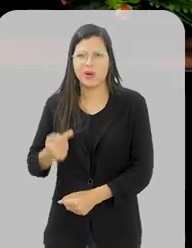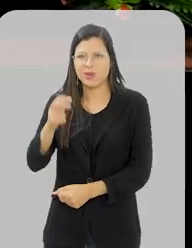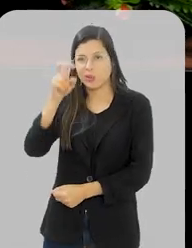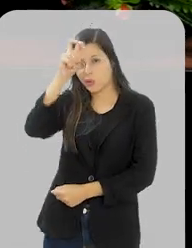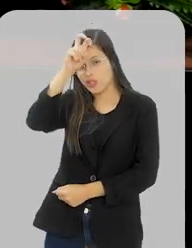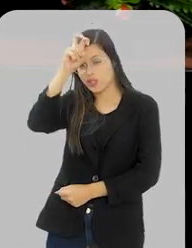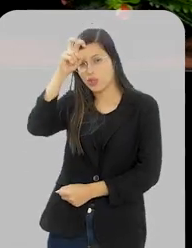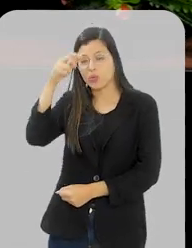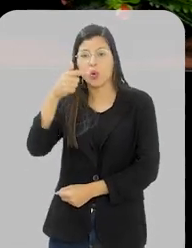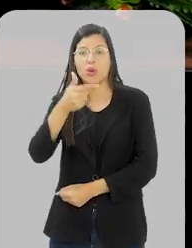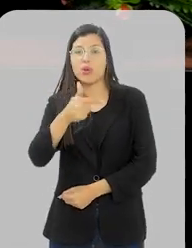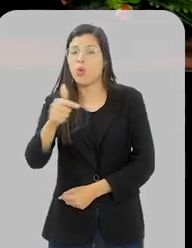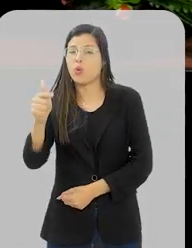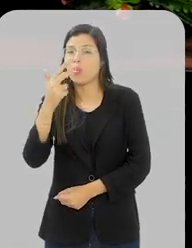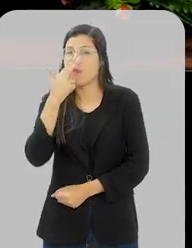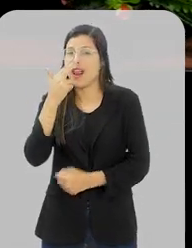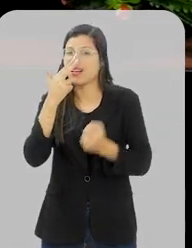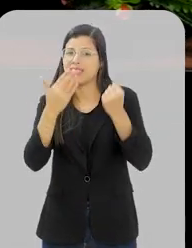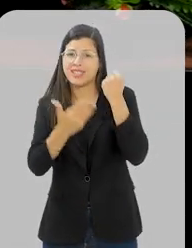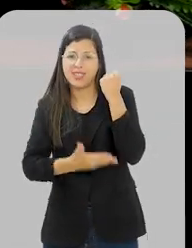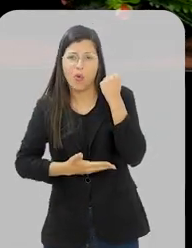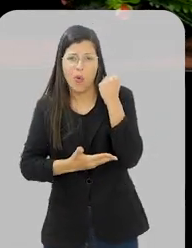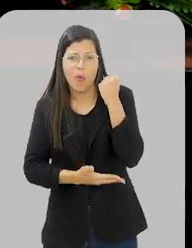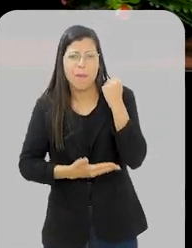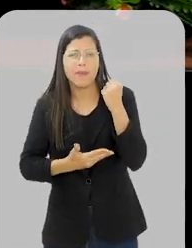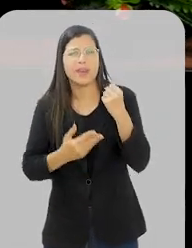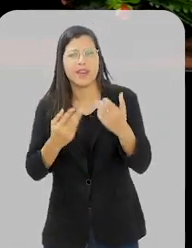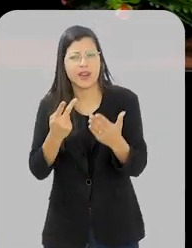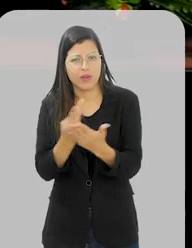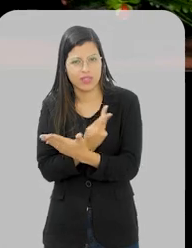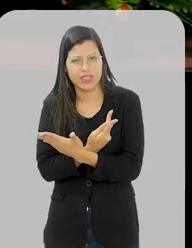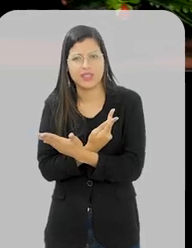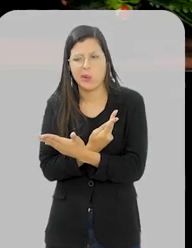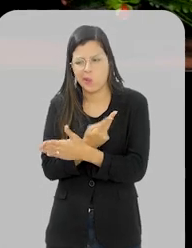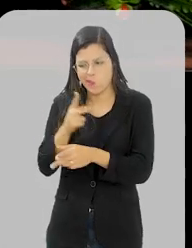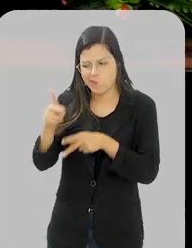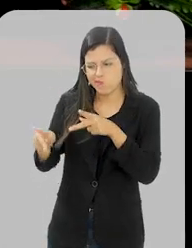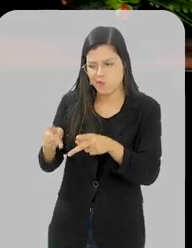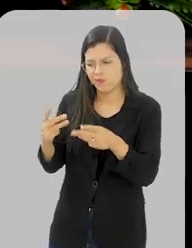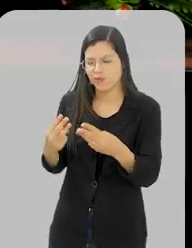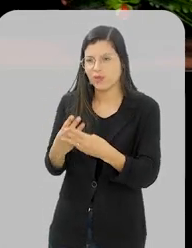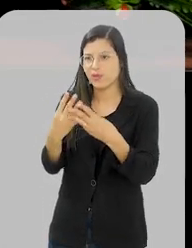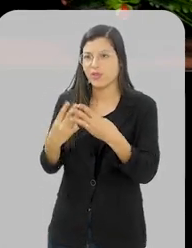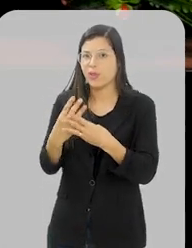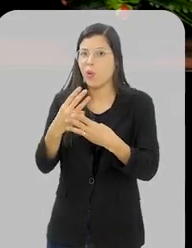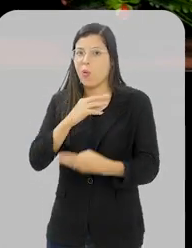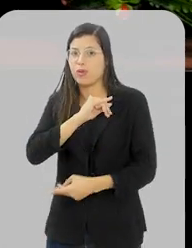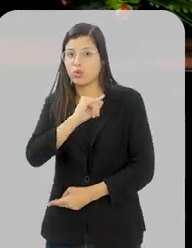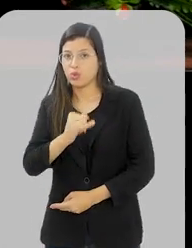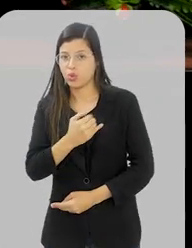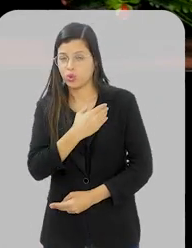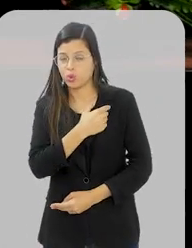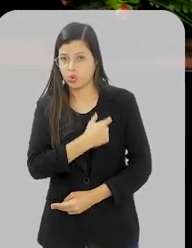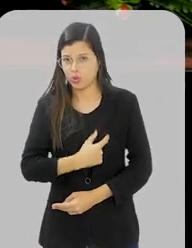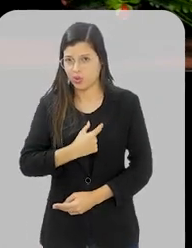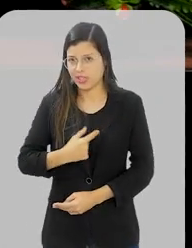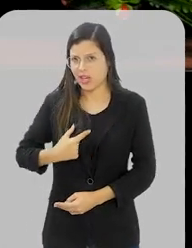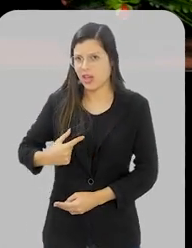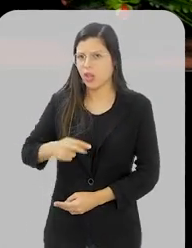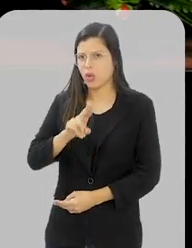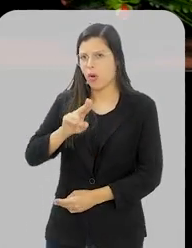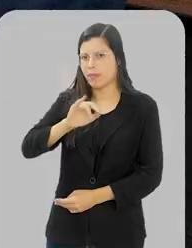outra cummeira com relação ao ao ao judeu José que era uma pessoa muito bem quista e muito